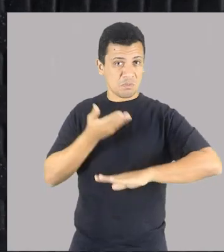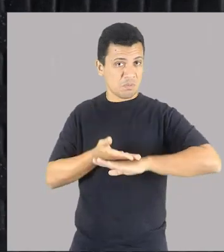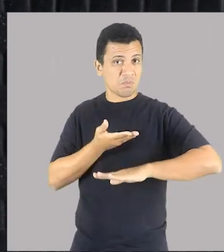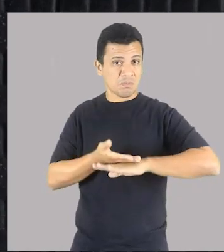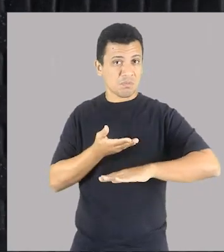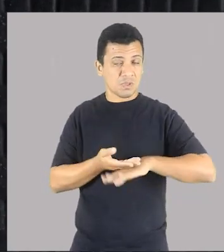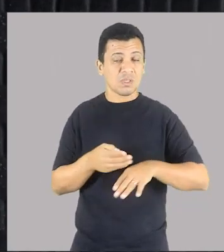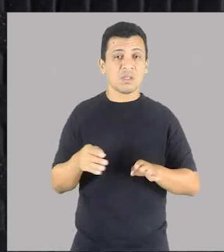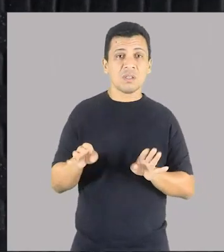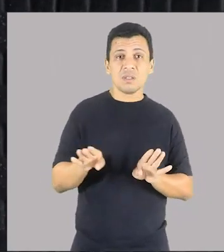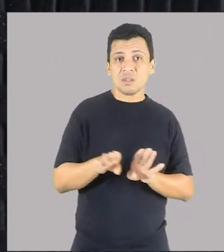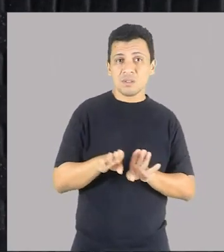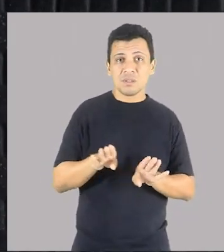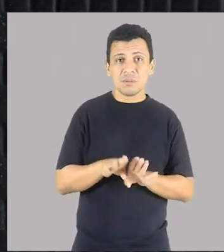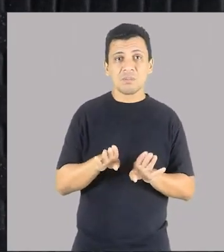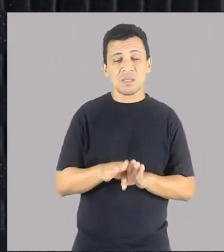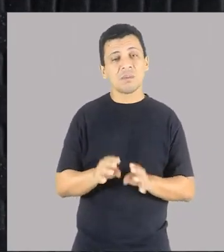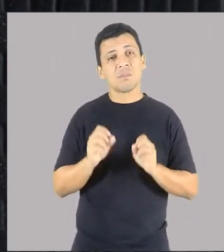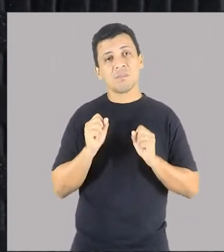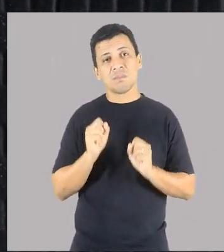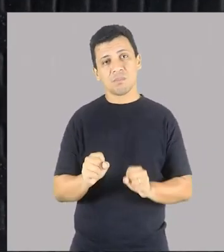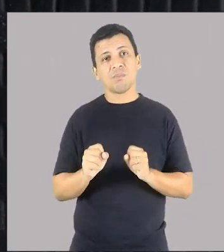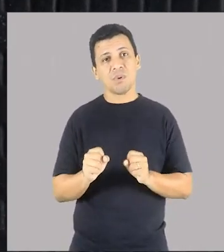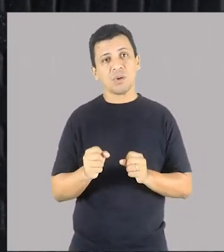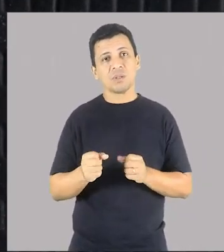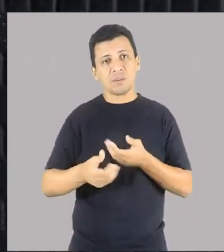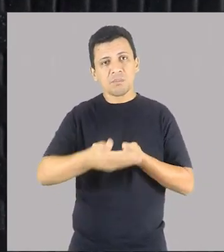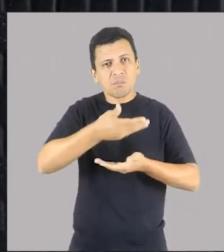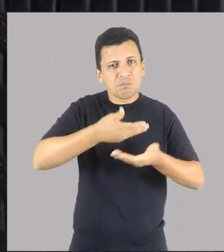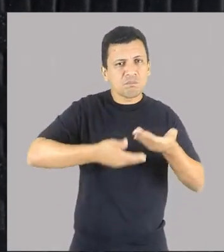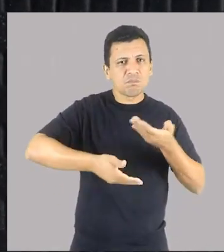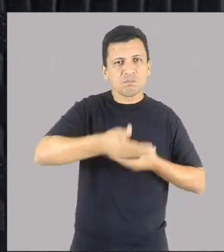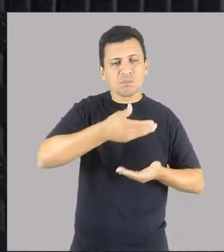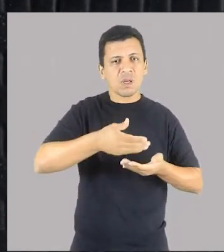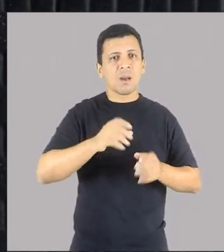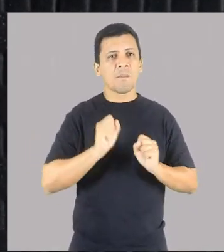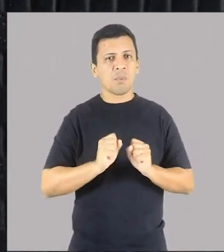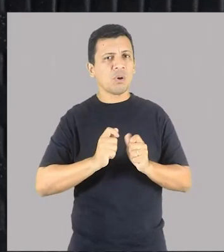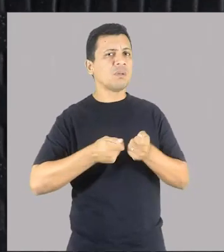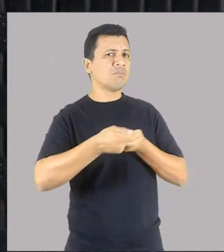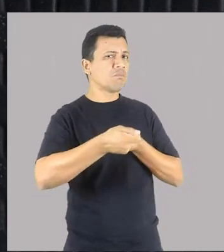autonomamente, independentemente, eles também se regulam, eles se